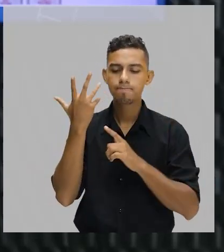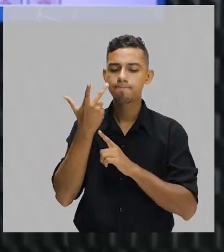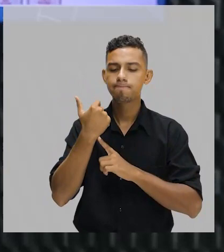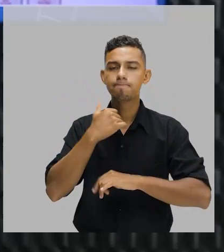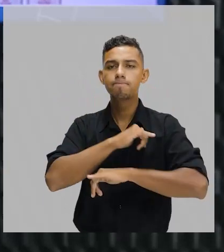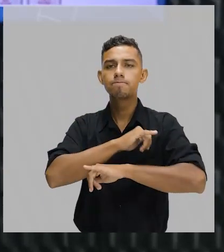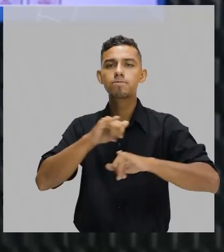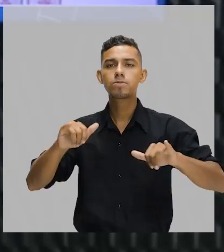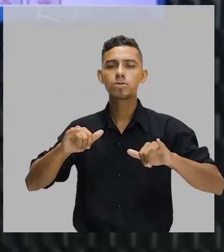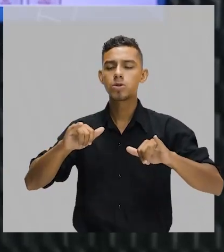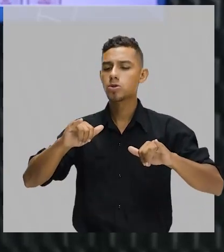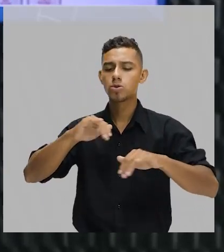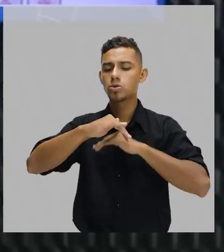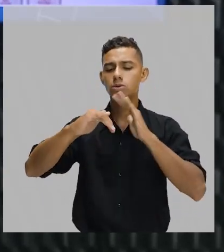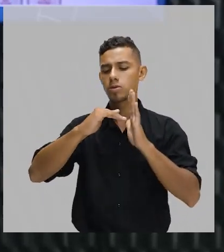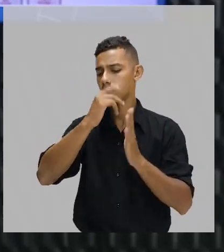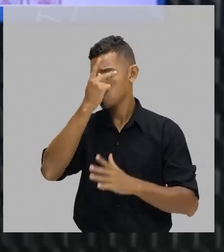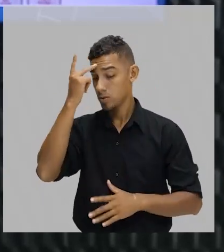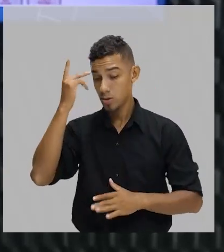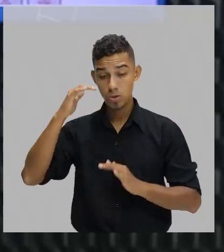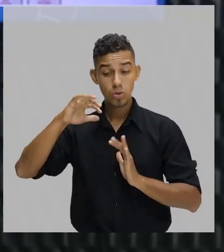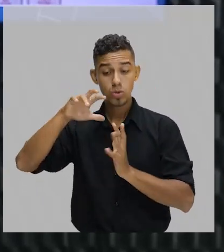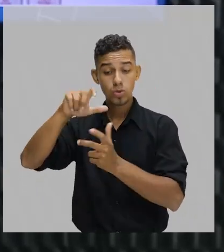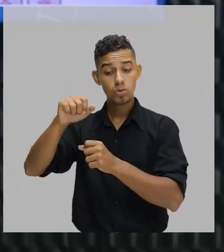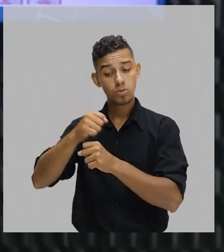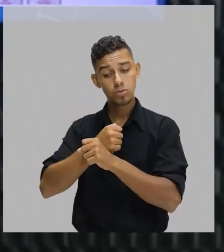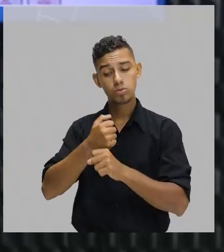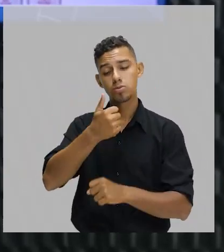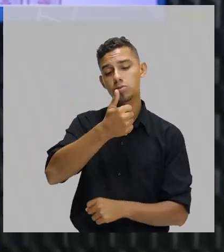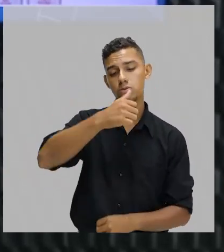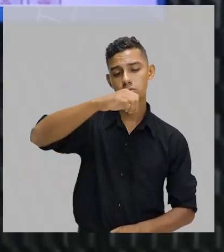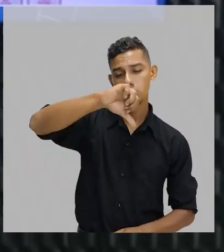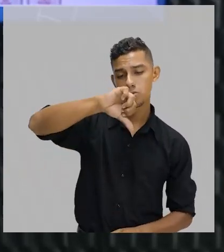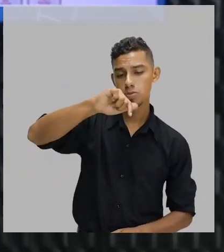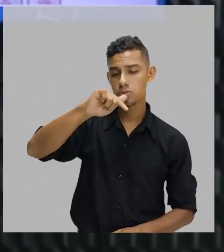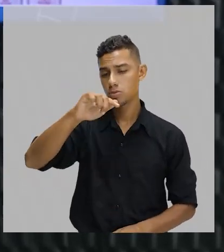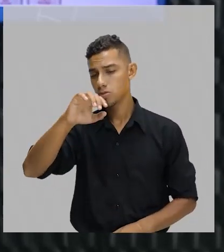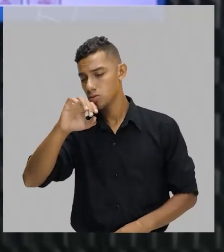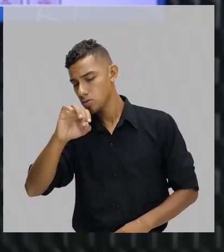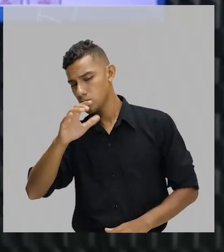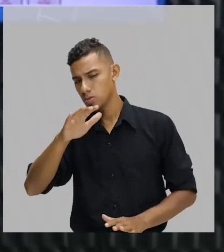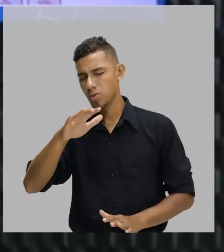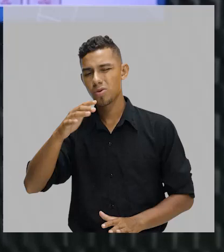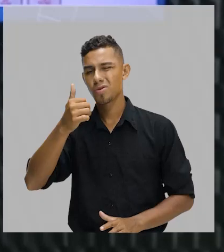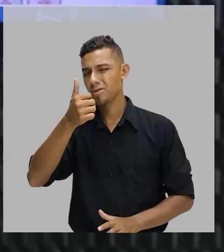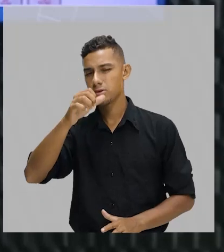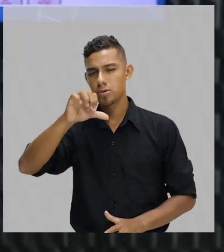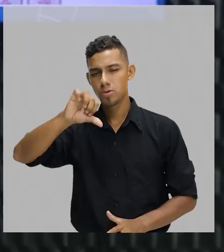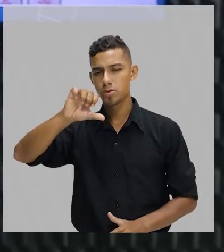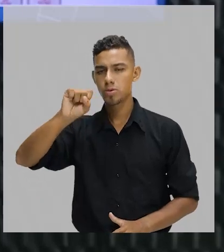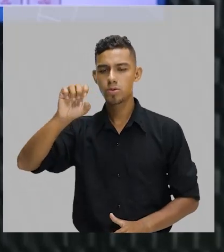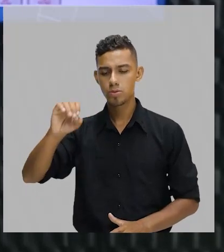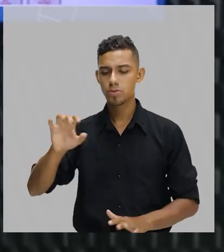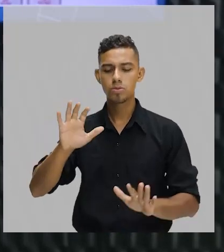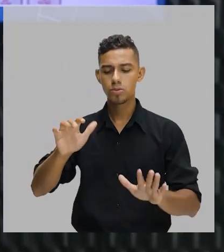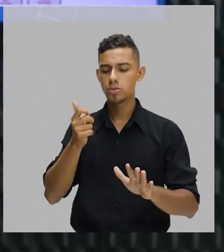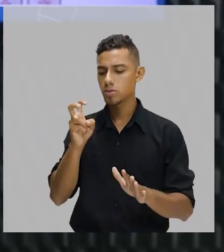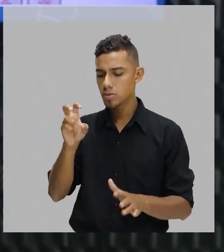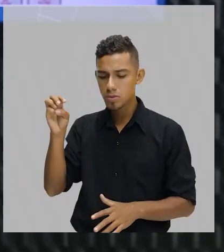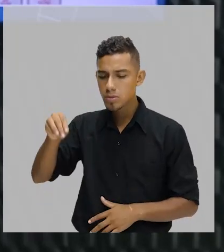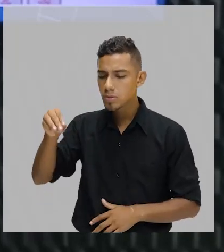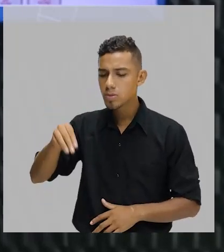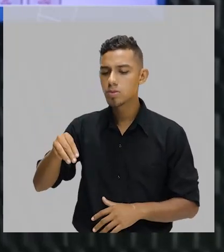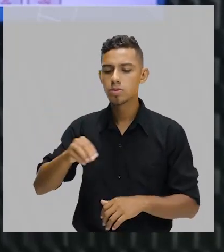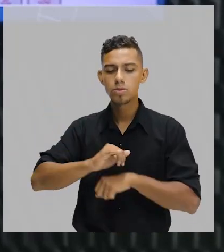que todo mundo no mundo, isso em 1970 e alguma coisa, quase 1980, teria direito aos seus 15 minutos de fama e